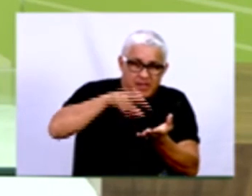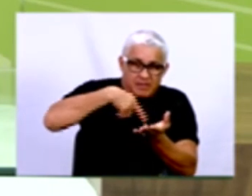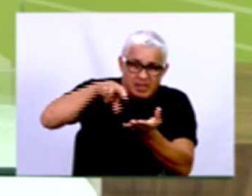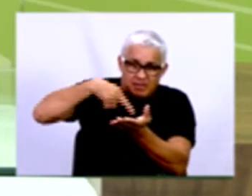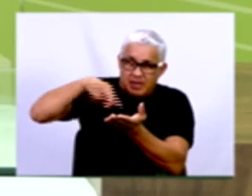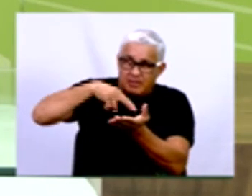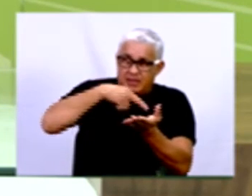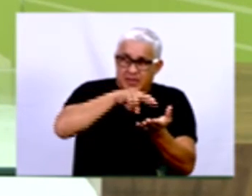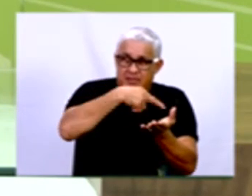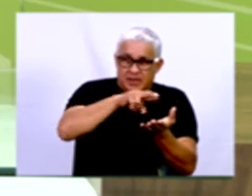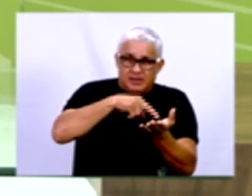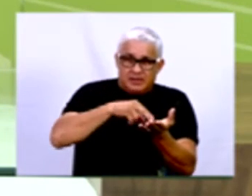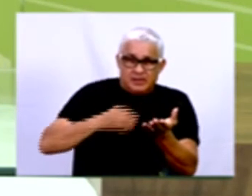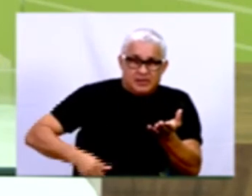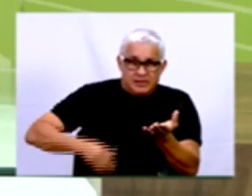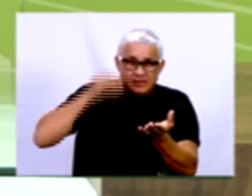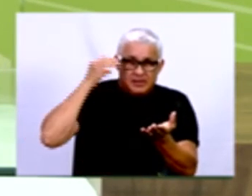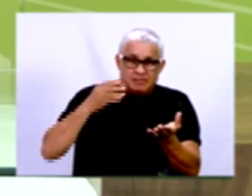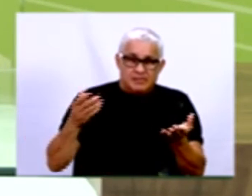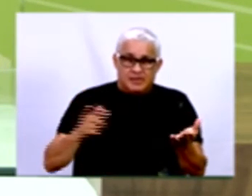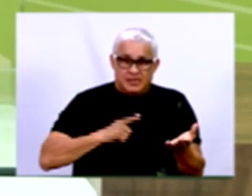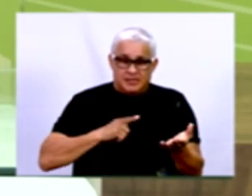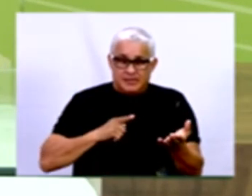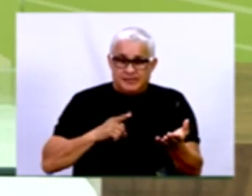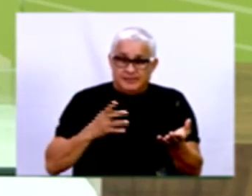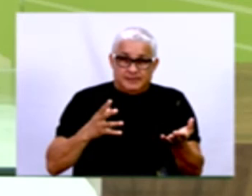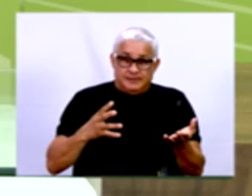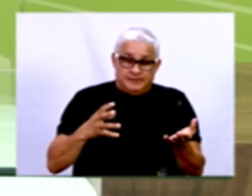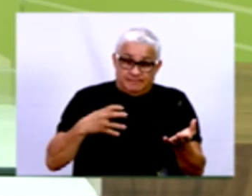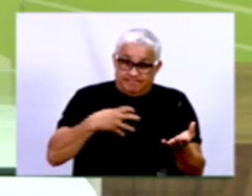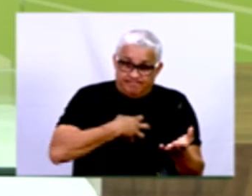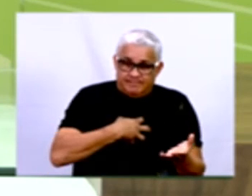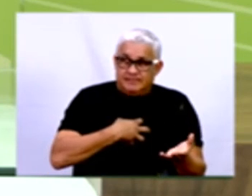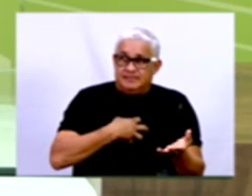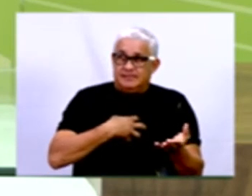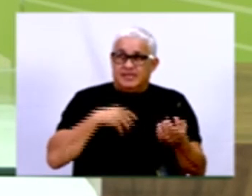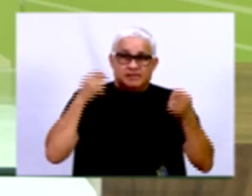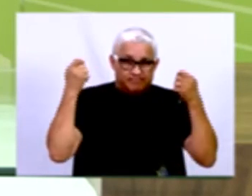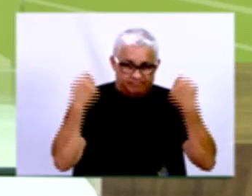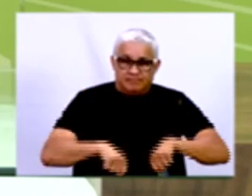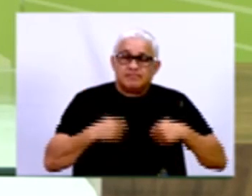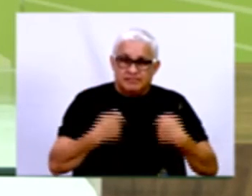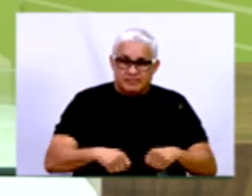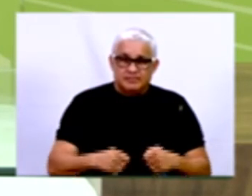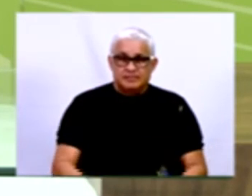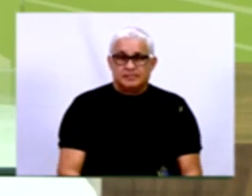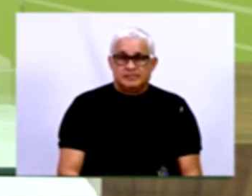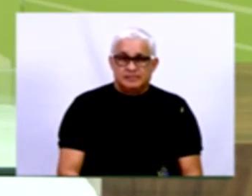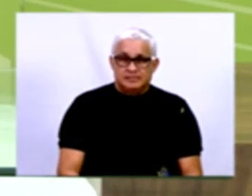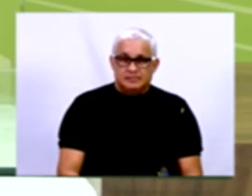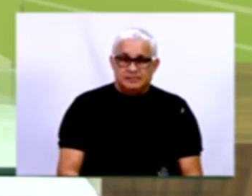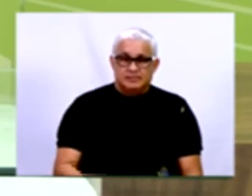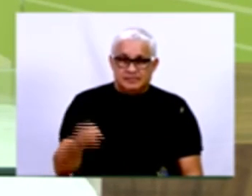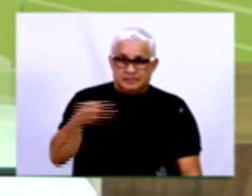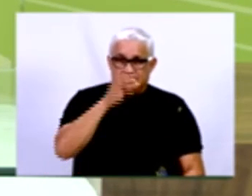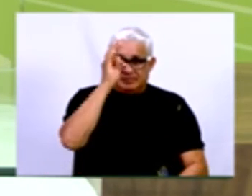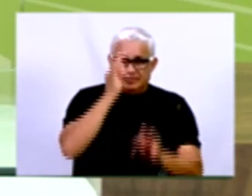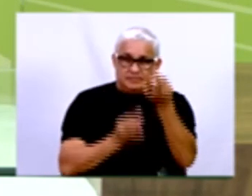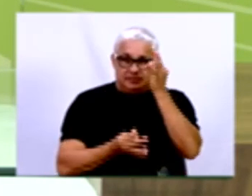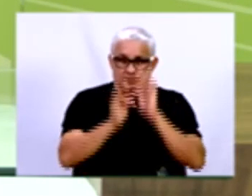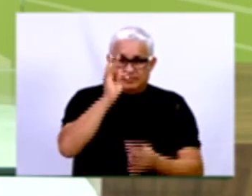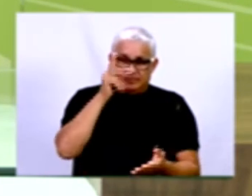celular, que hoje em dia a gente está tão ligado a ele e sente que é uma grande necessidade. Então, a inovação tecnológica está aí